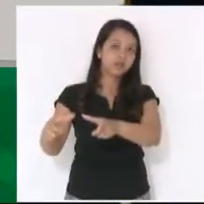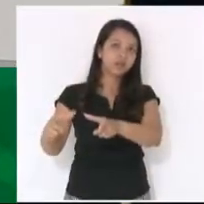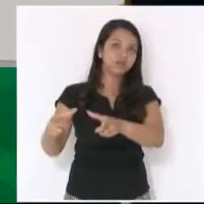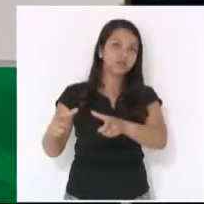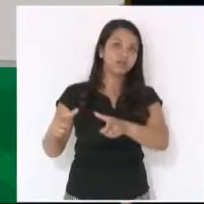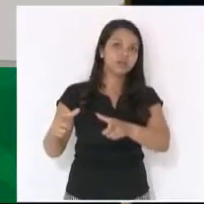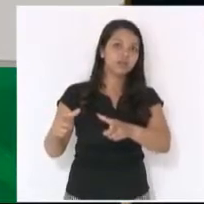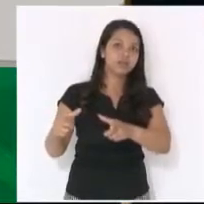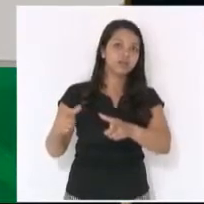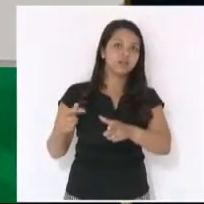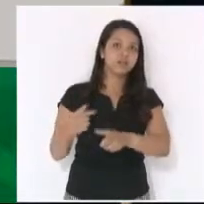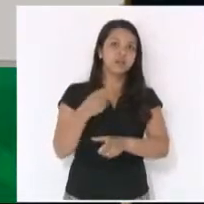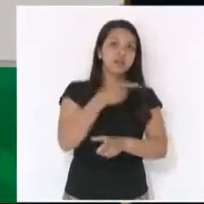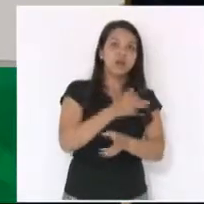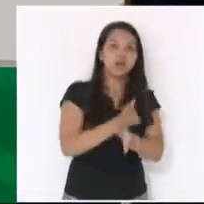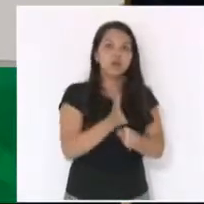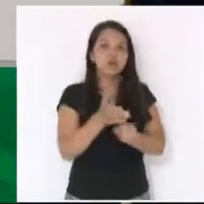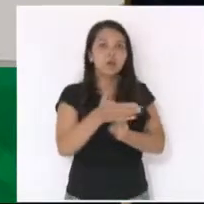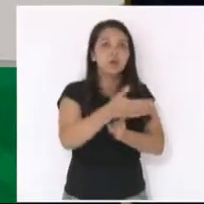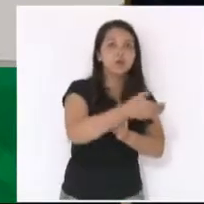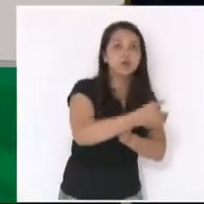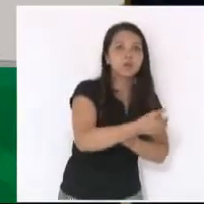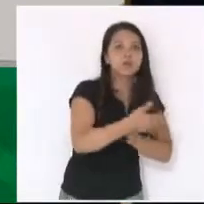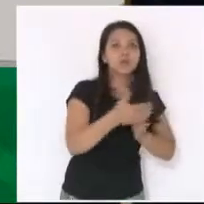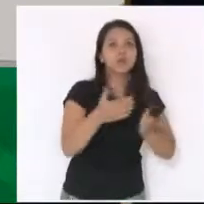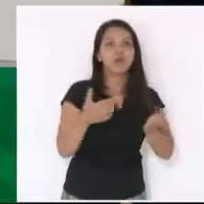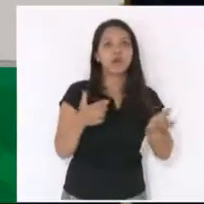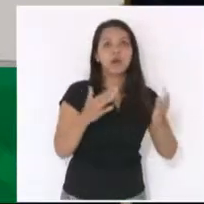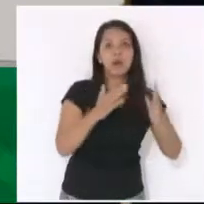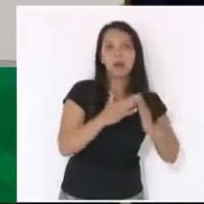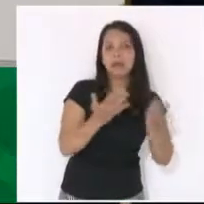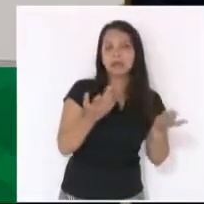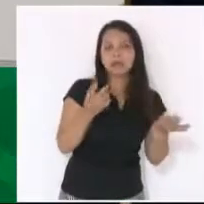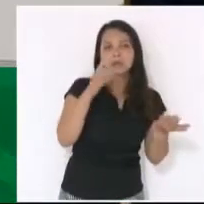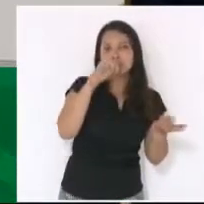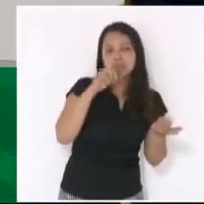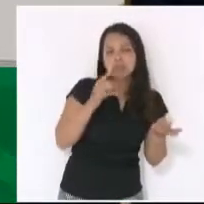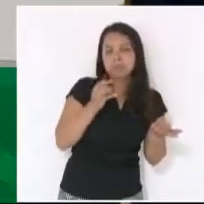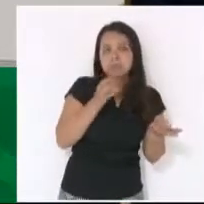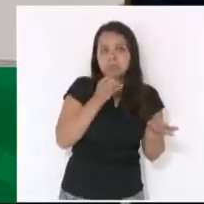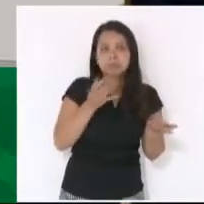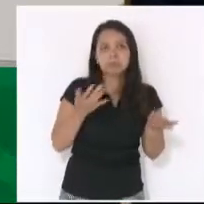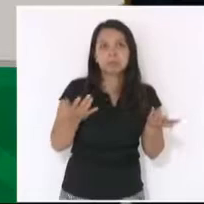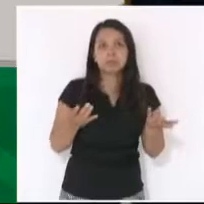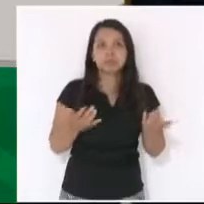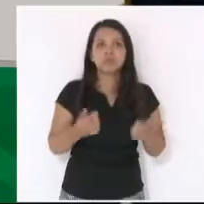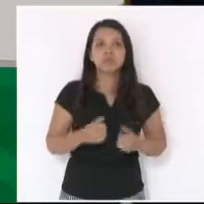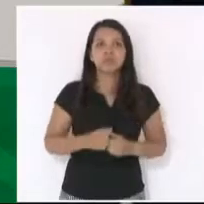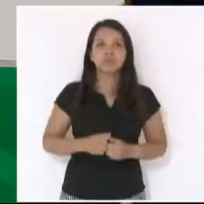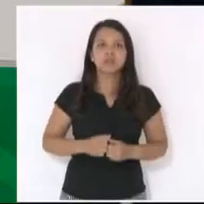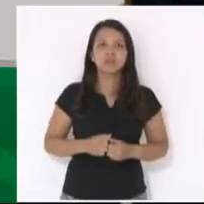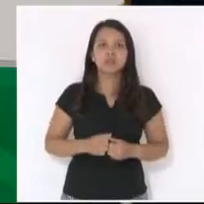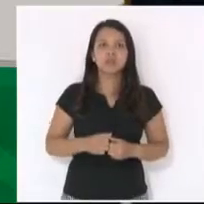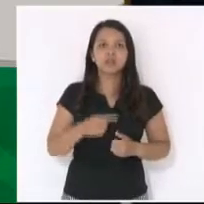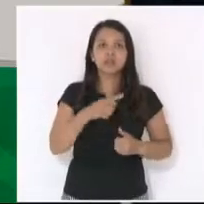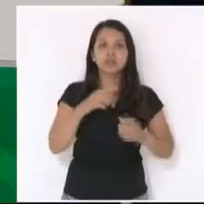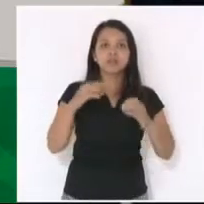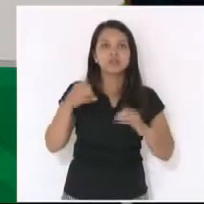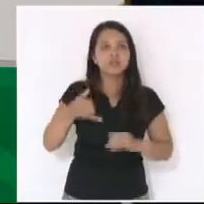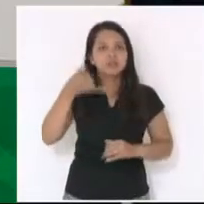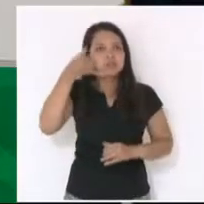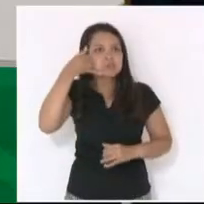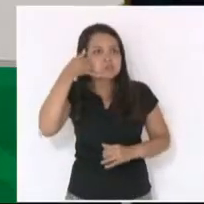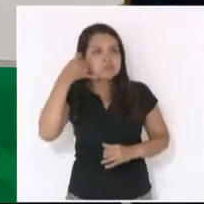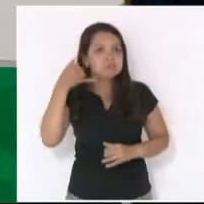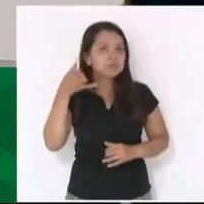é indeterminada a curva onde tem uma casa amarela Sei lá o cidadão que tá atendendo